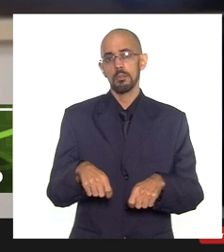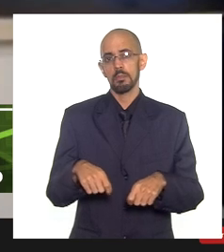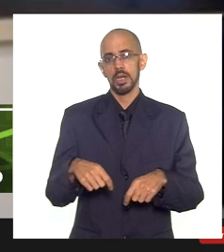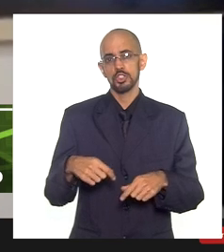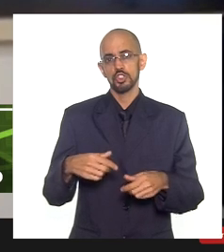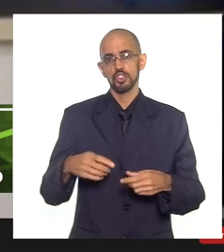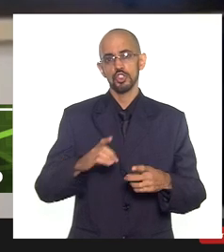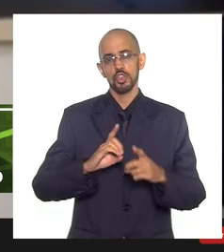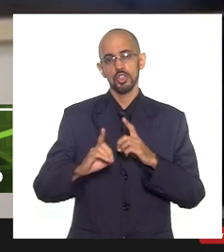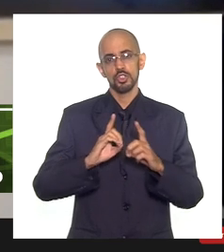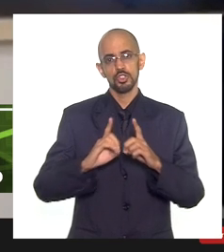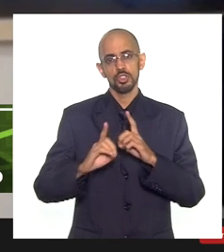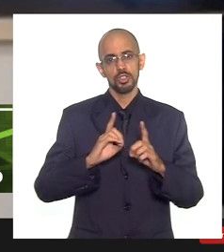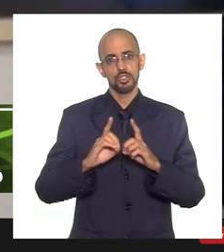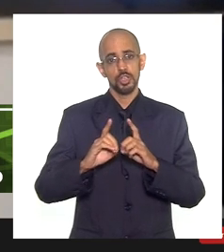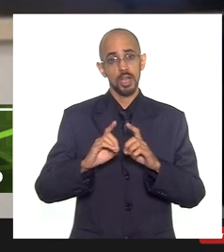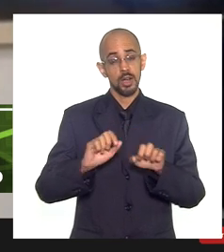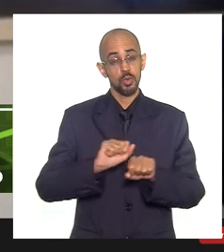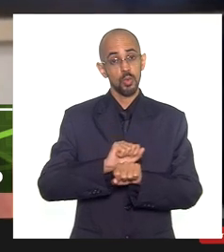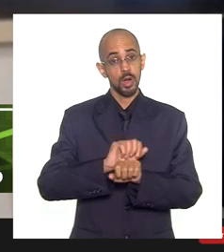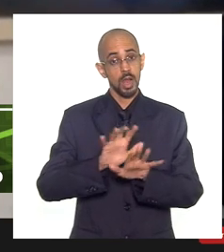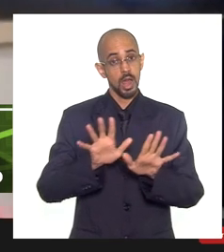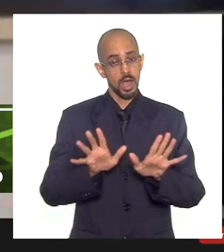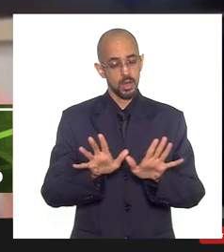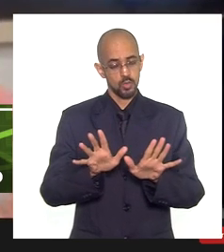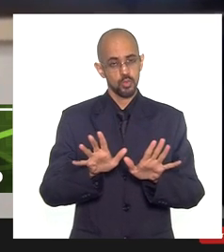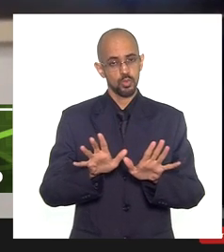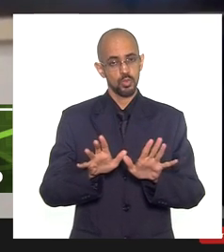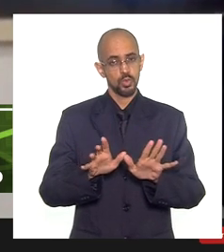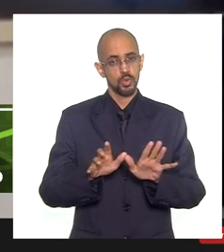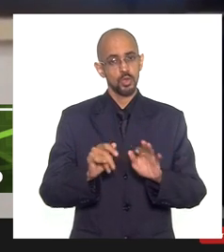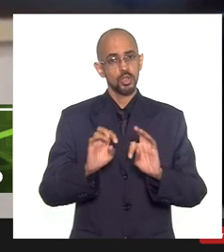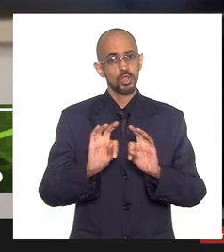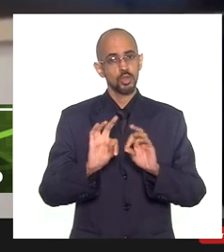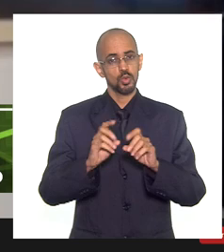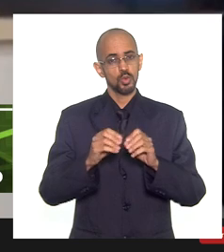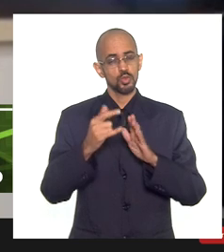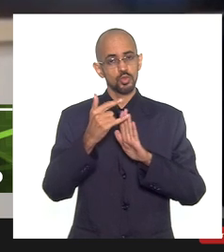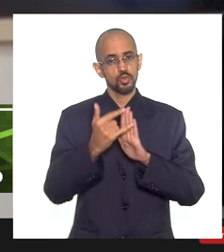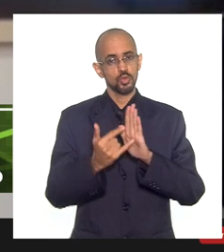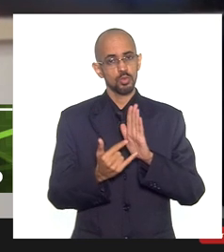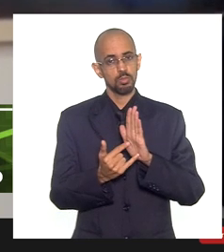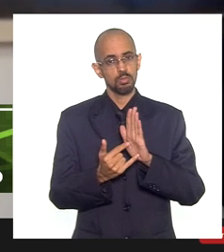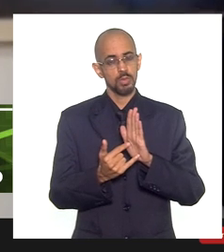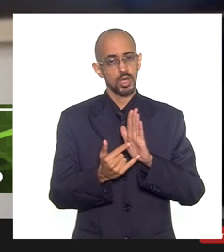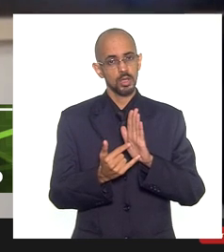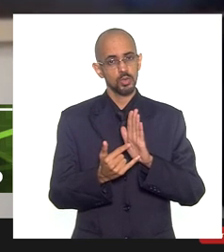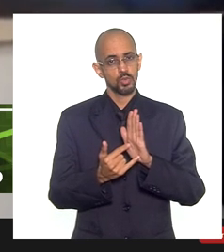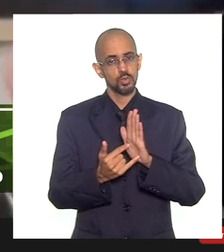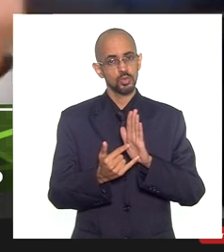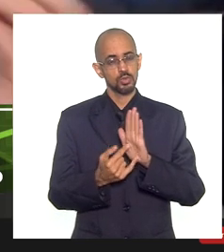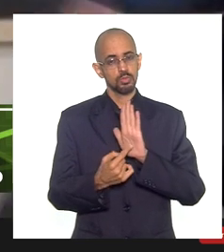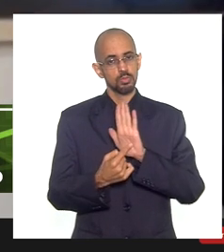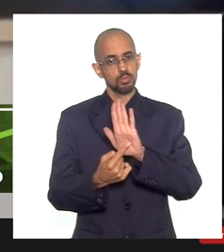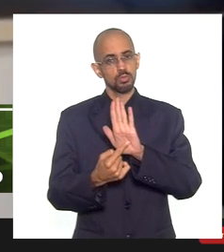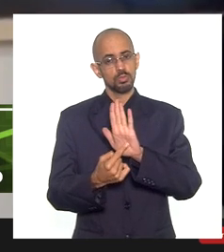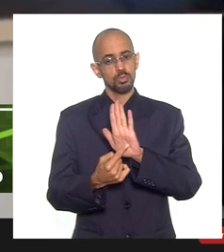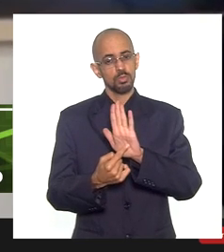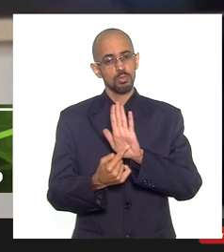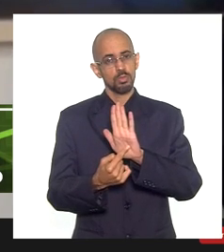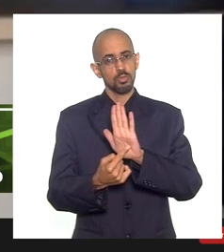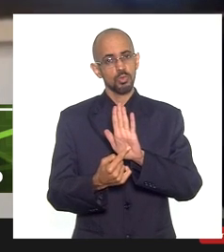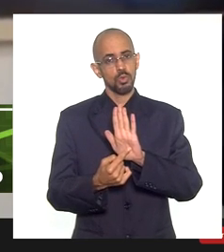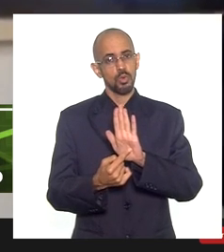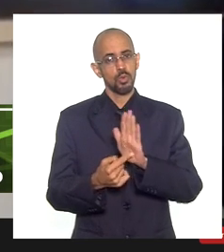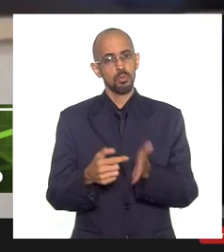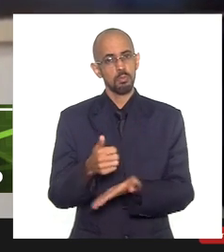houver clareza nas pautas e nos fundamentos técnicos da discussão seja financeiros jurídicos ou o quer que